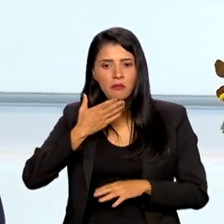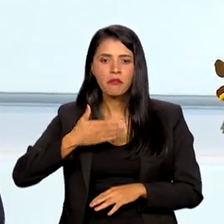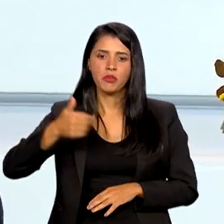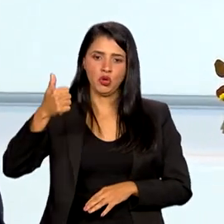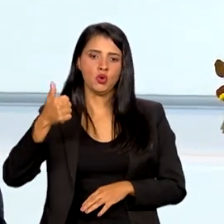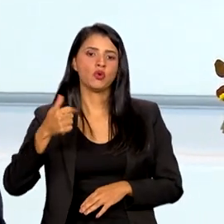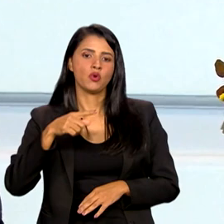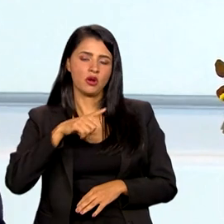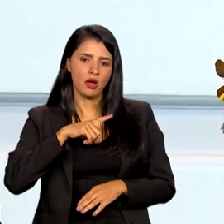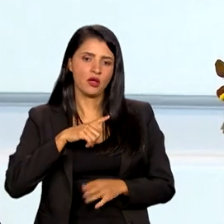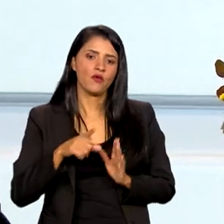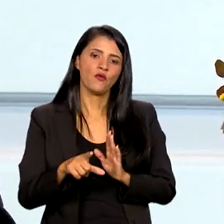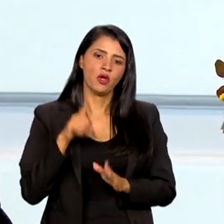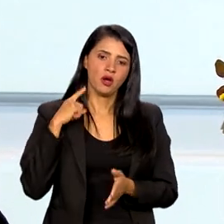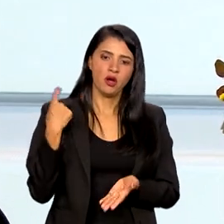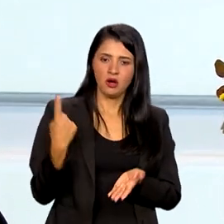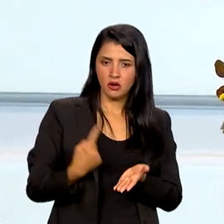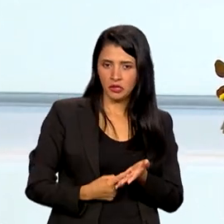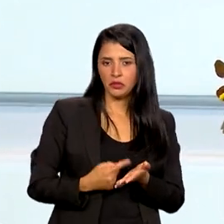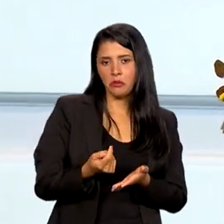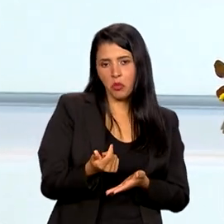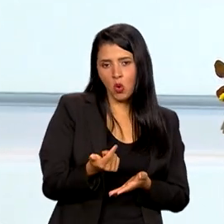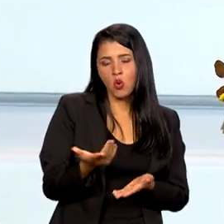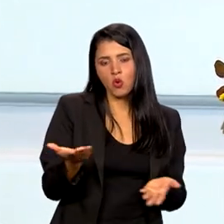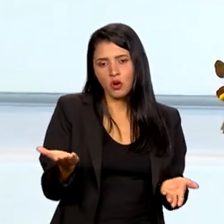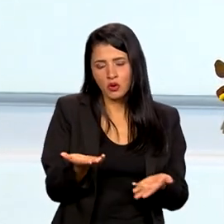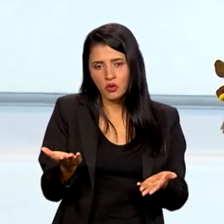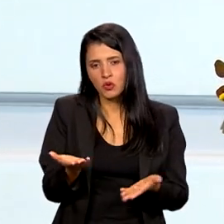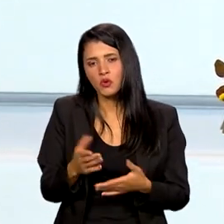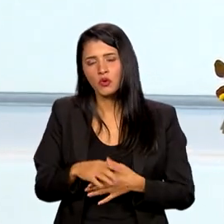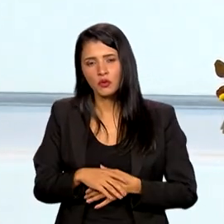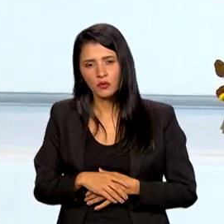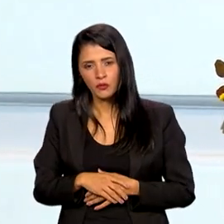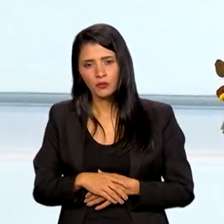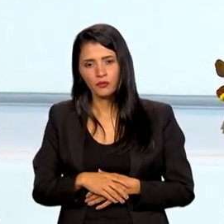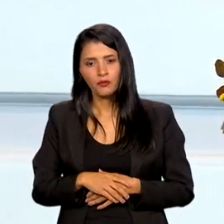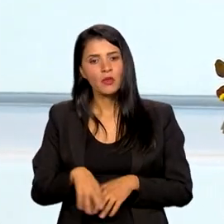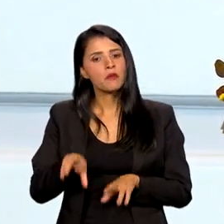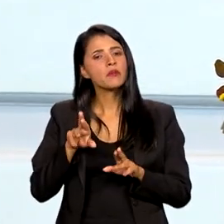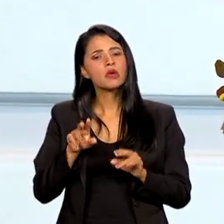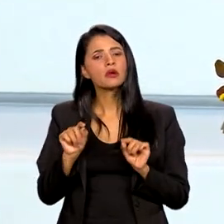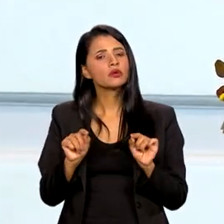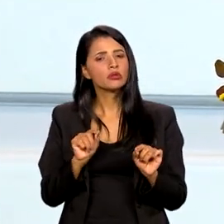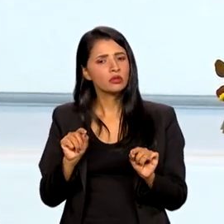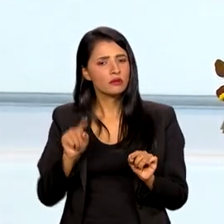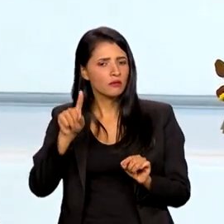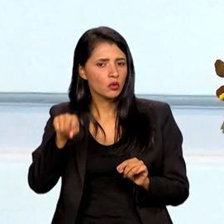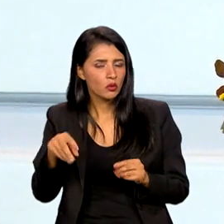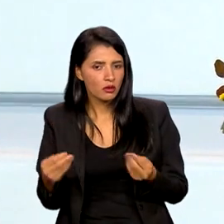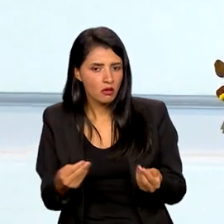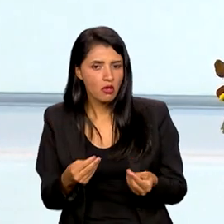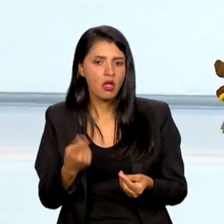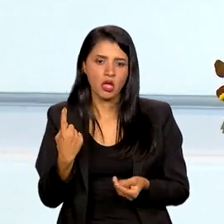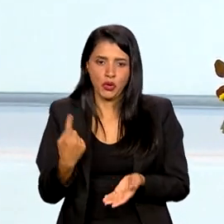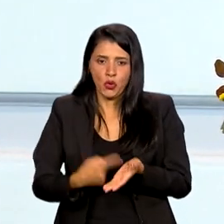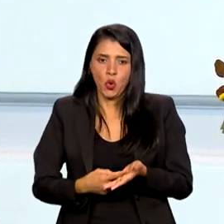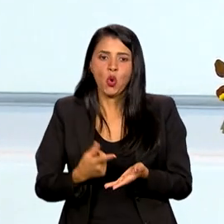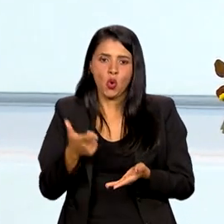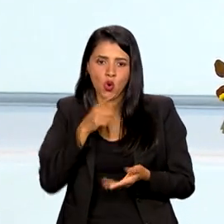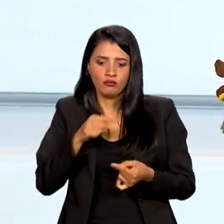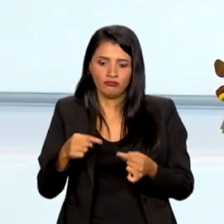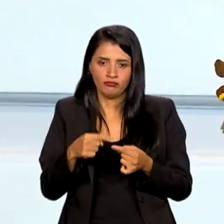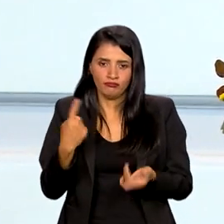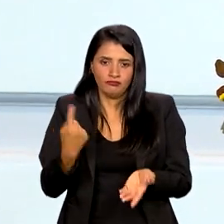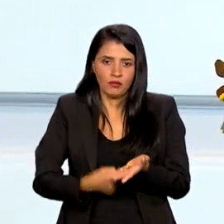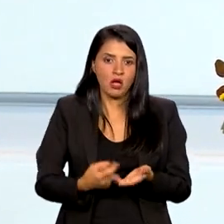lá há pouco tempo. Agora, a expectativa é de que o acordo feche esse